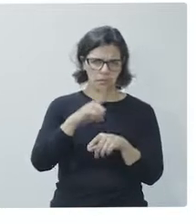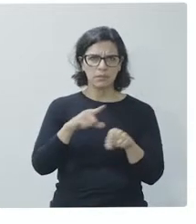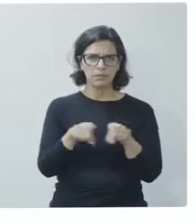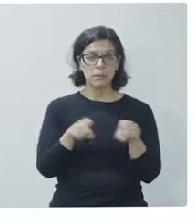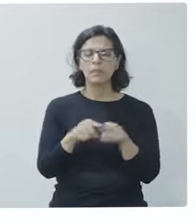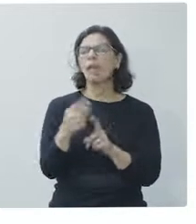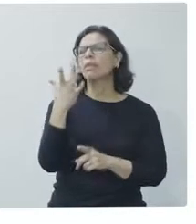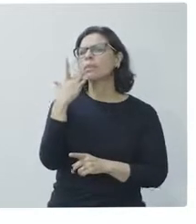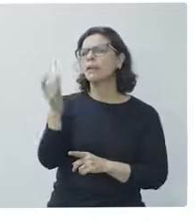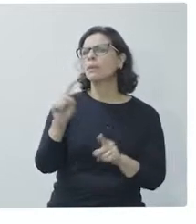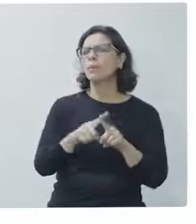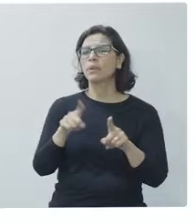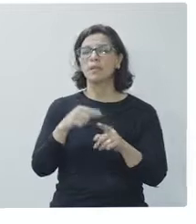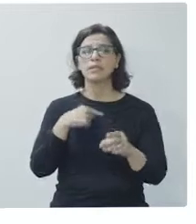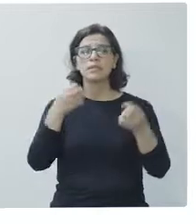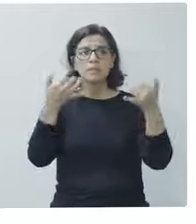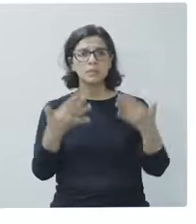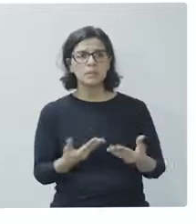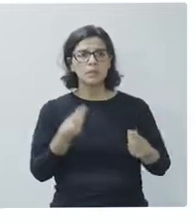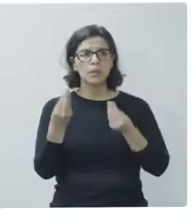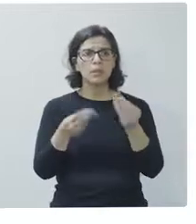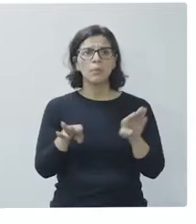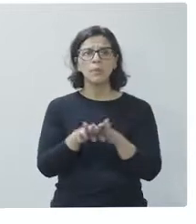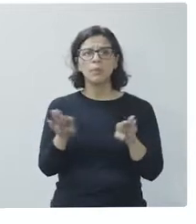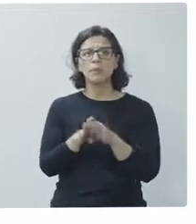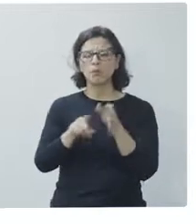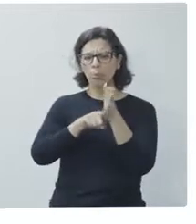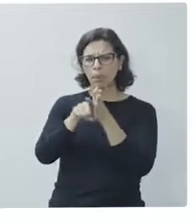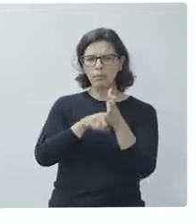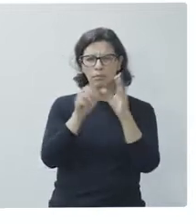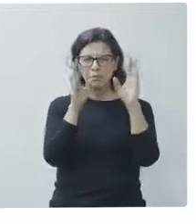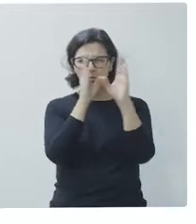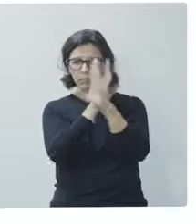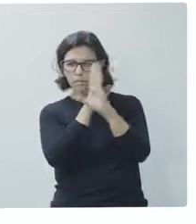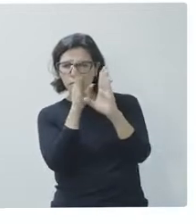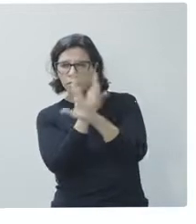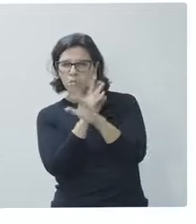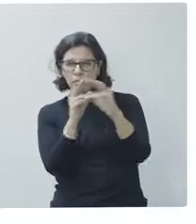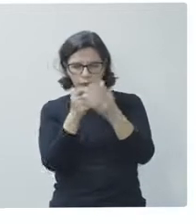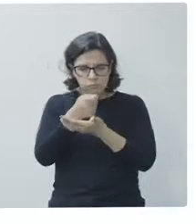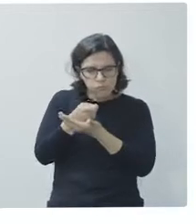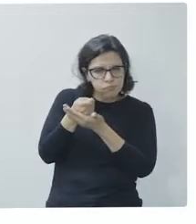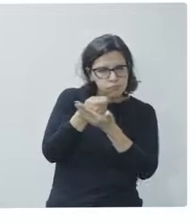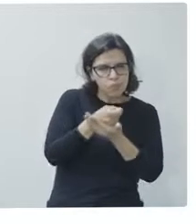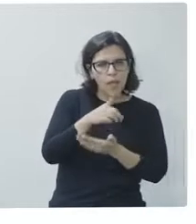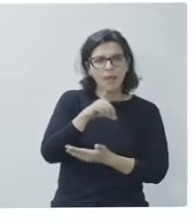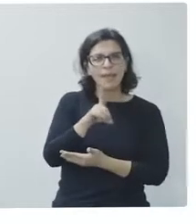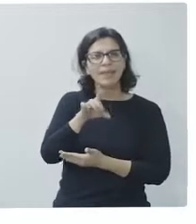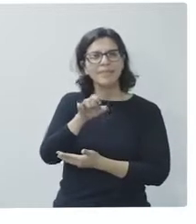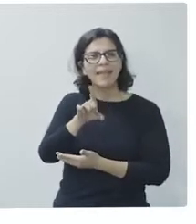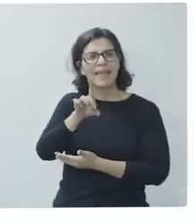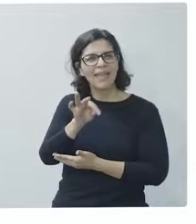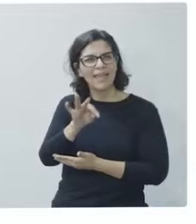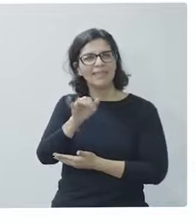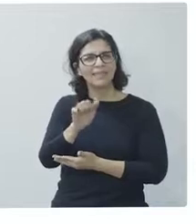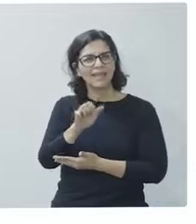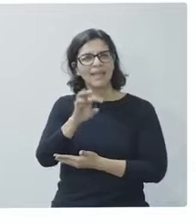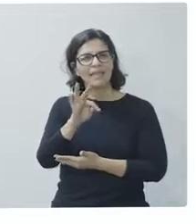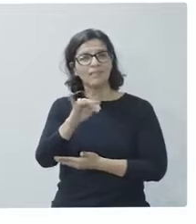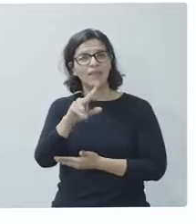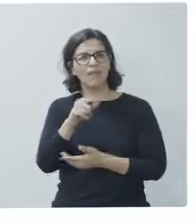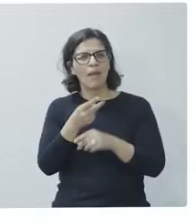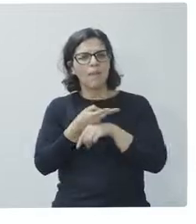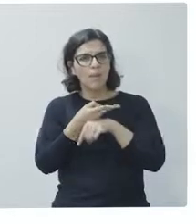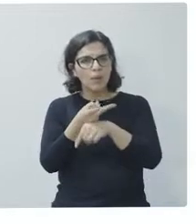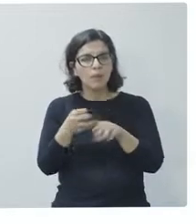mas é bem interessante porque trata do quê? De investigação. Então nós temos ali o detetive, né? Vai fazer uma investigação,